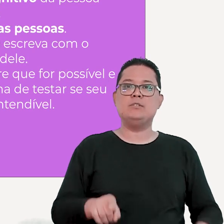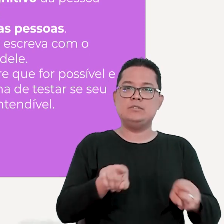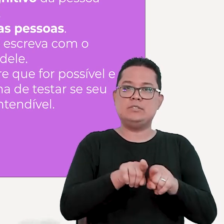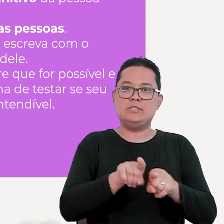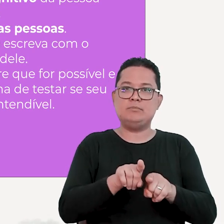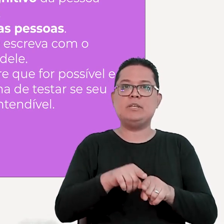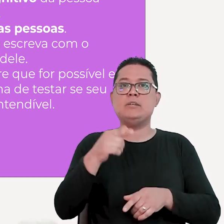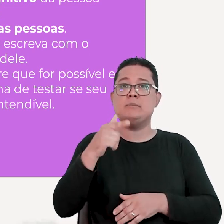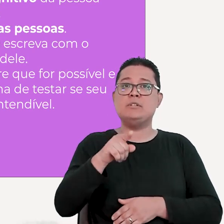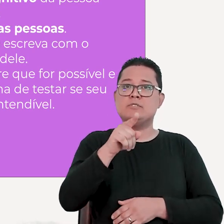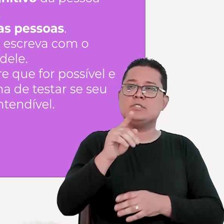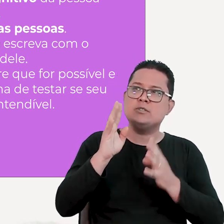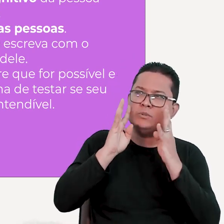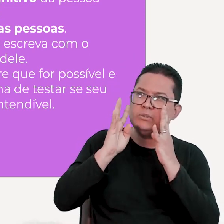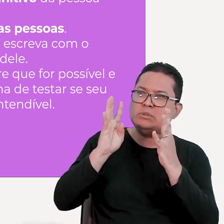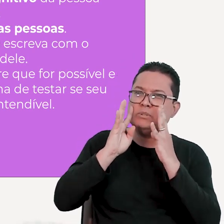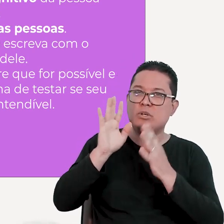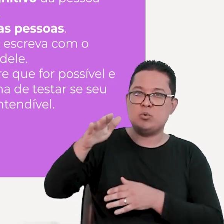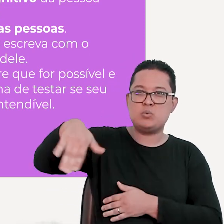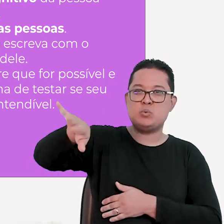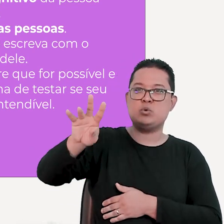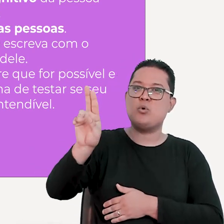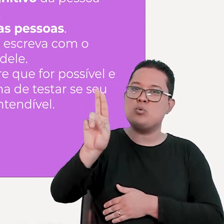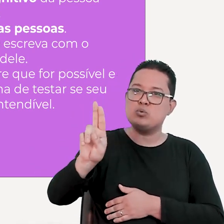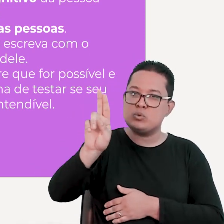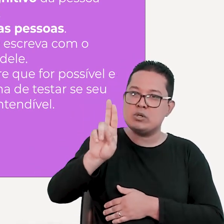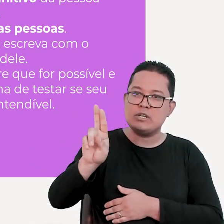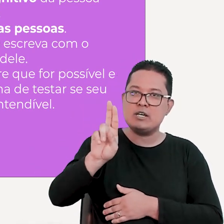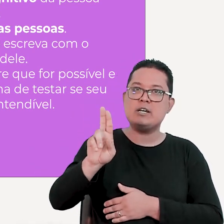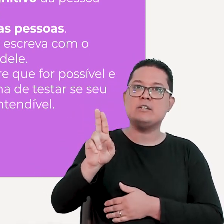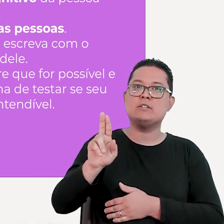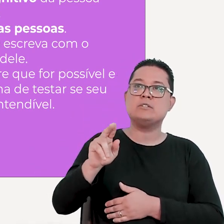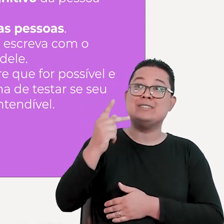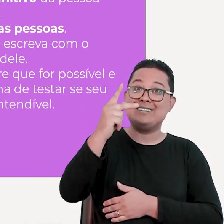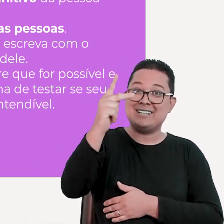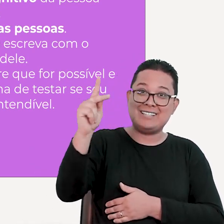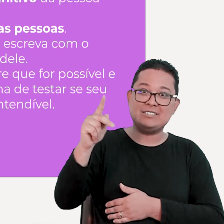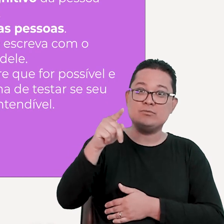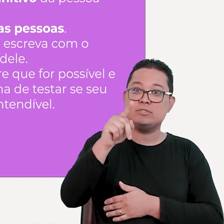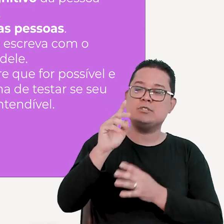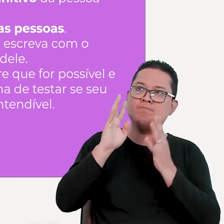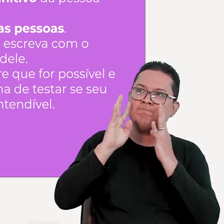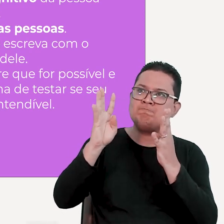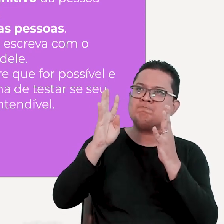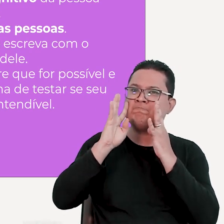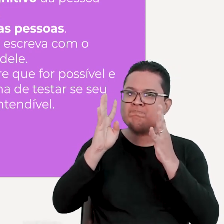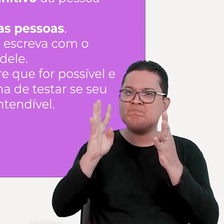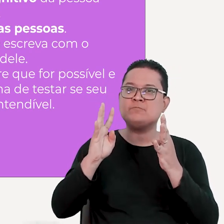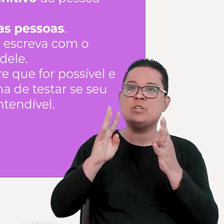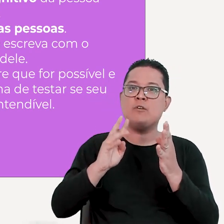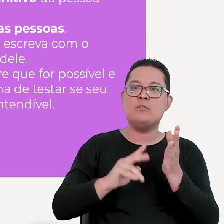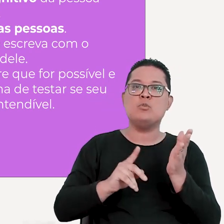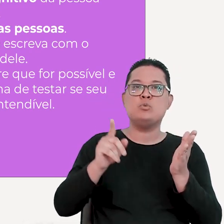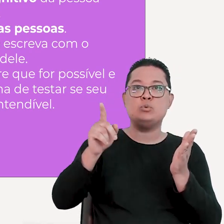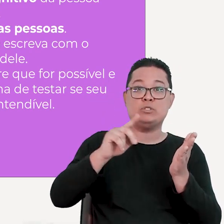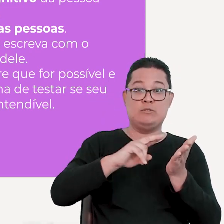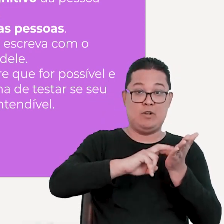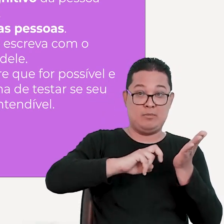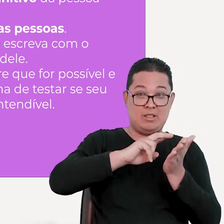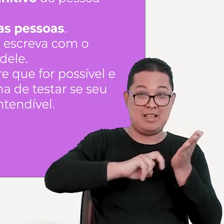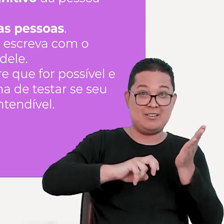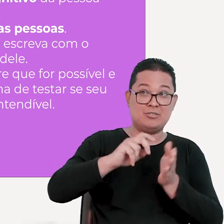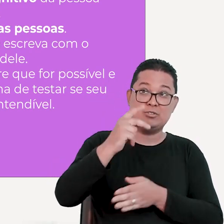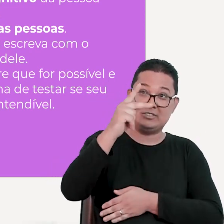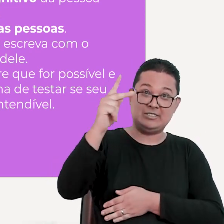escreva com o vocabulário dele. Lembra, vocabulário, dicionário de vocabulário controlado. É muito interessante fazer e aplicar. E se vocês